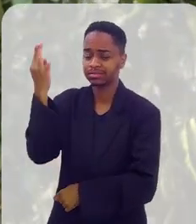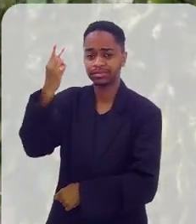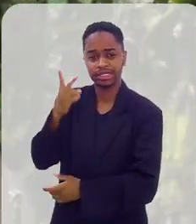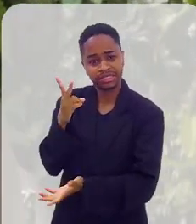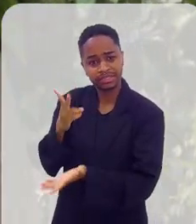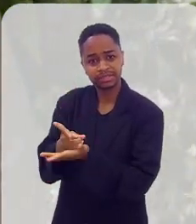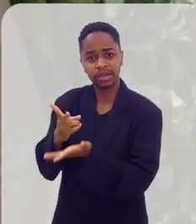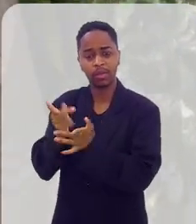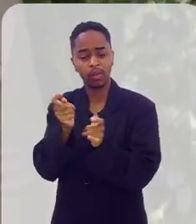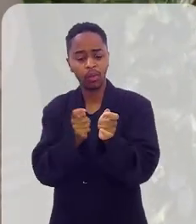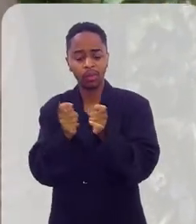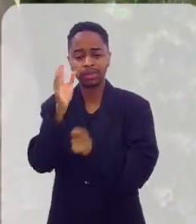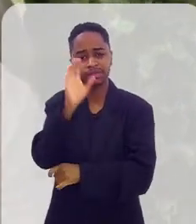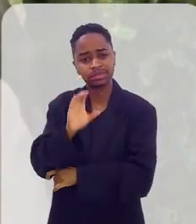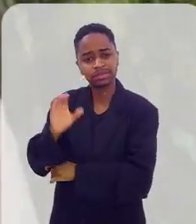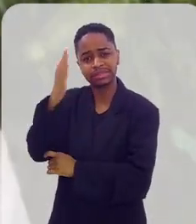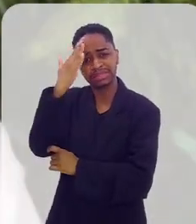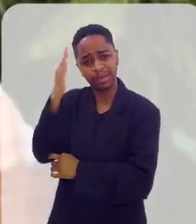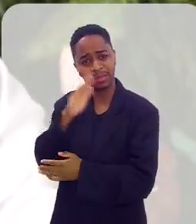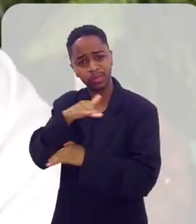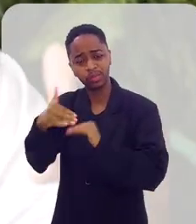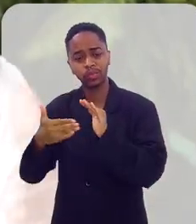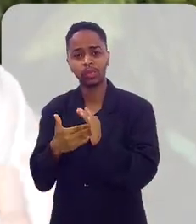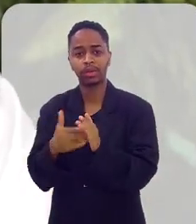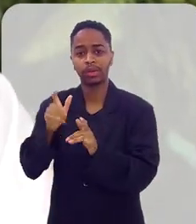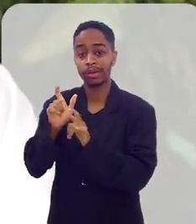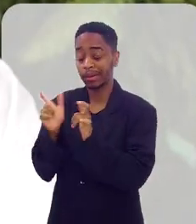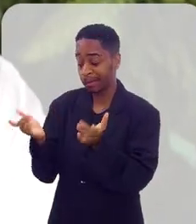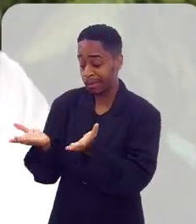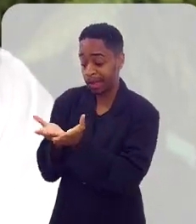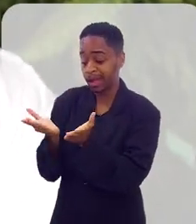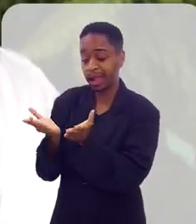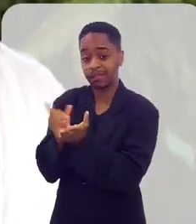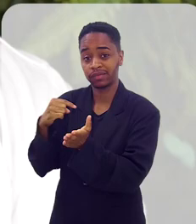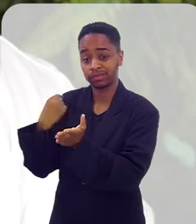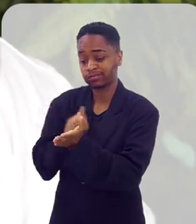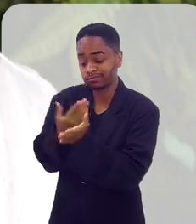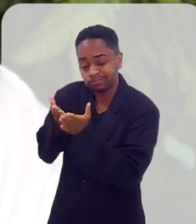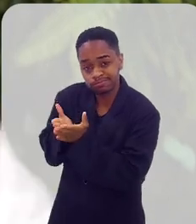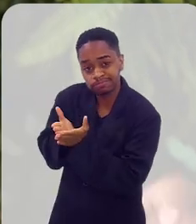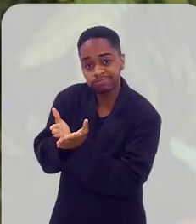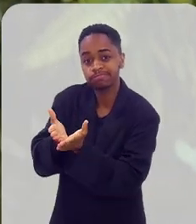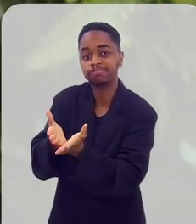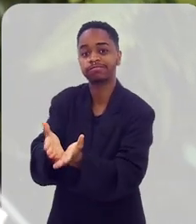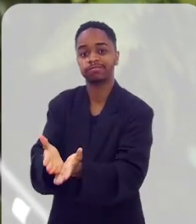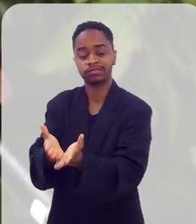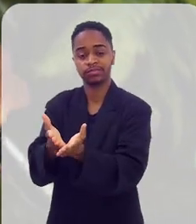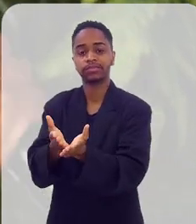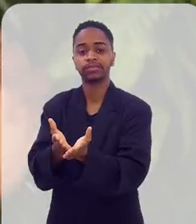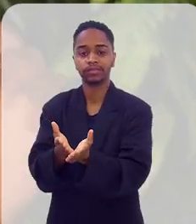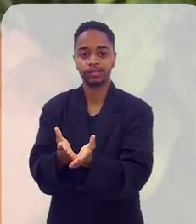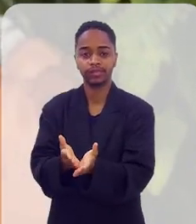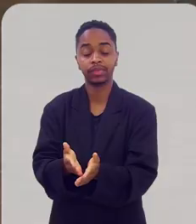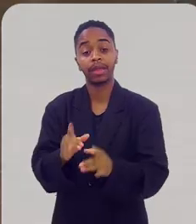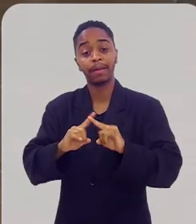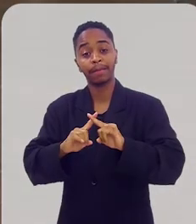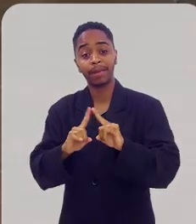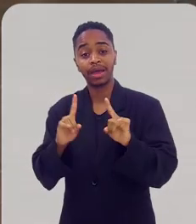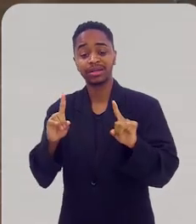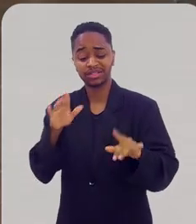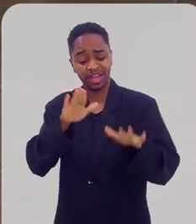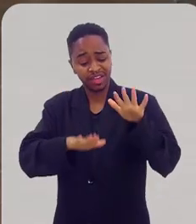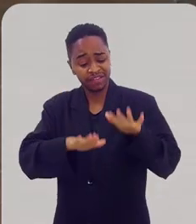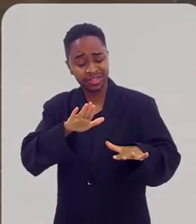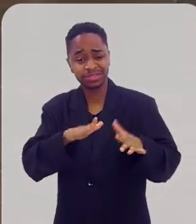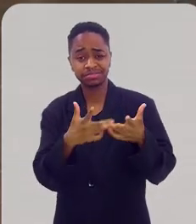da ciência. Sob tua palavra nós andamos sobre o mar. E mesmo quando tudo